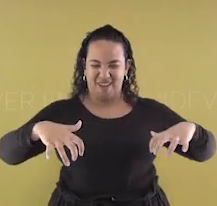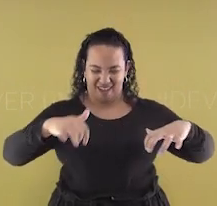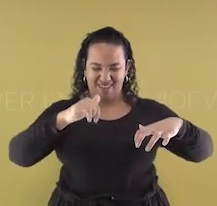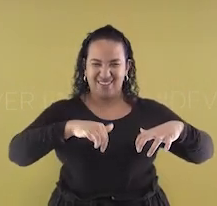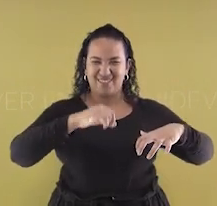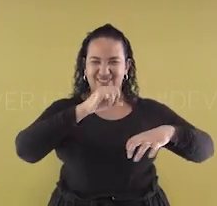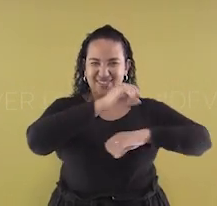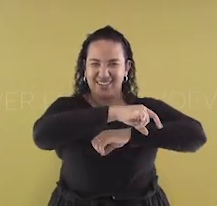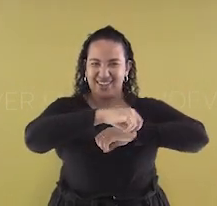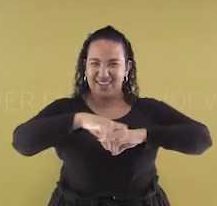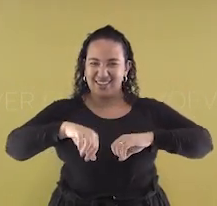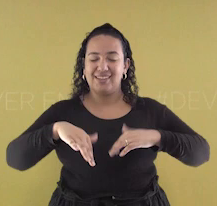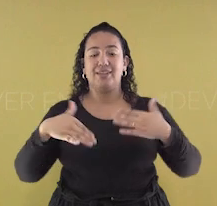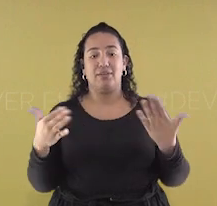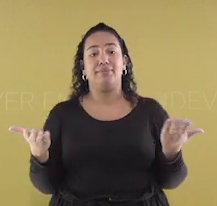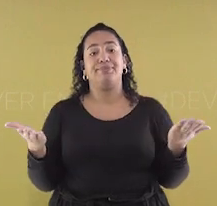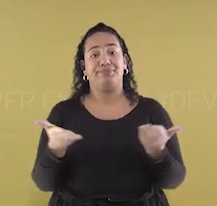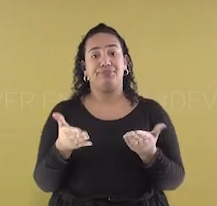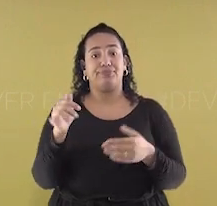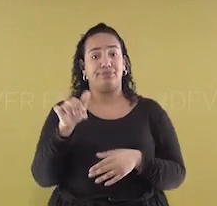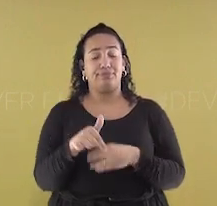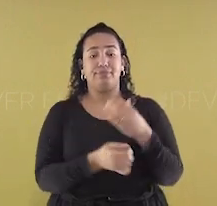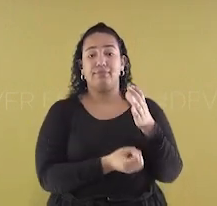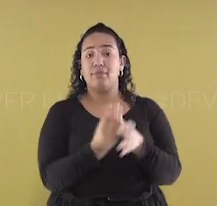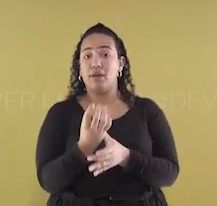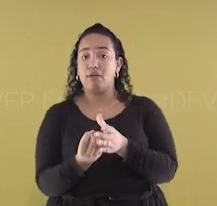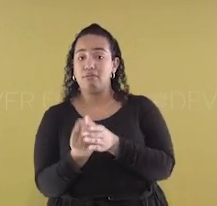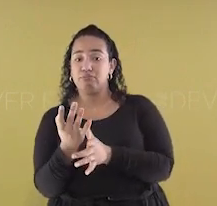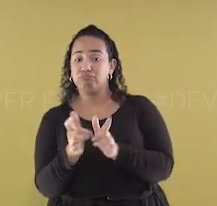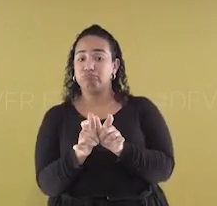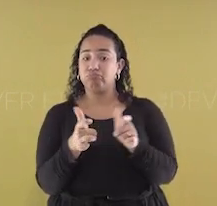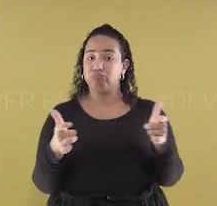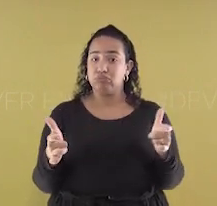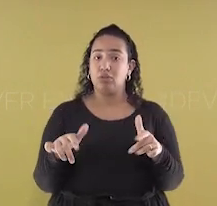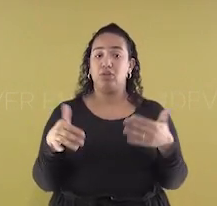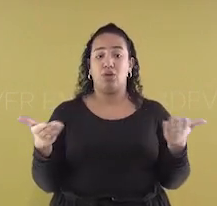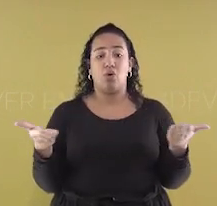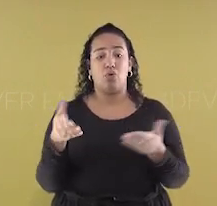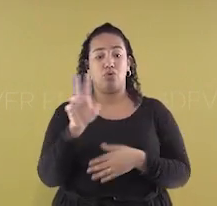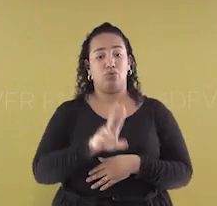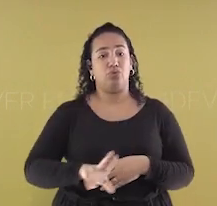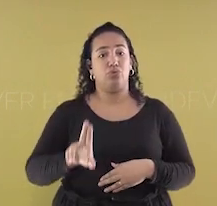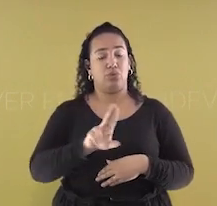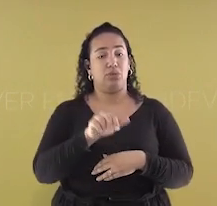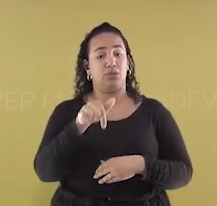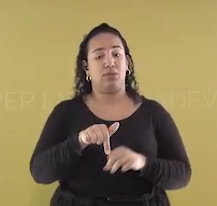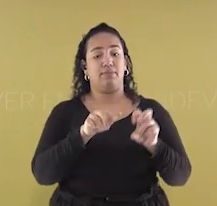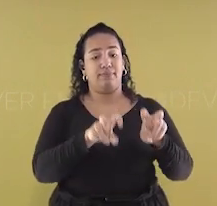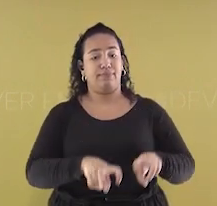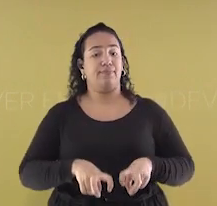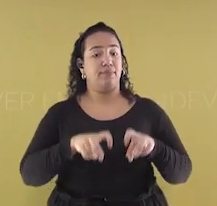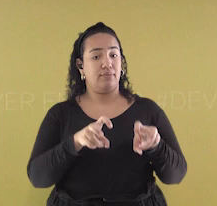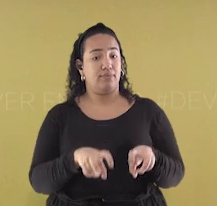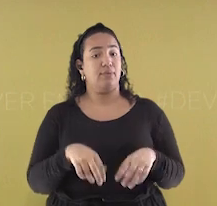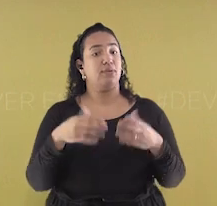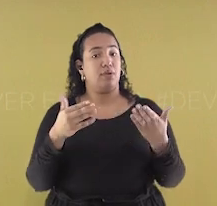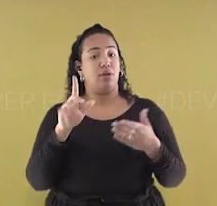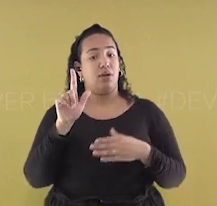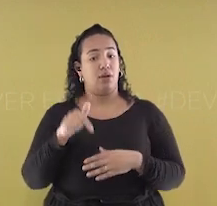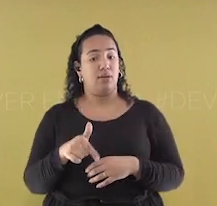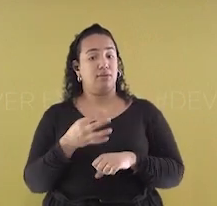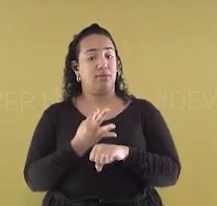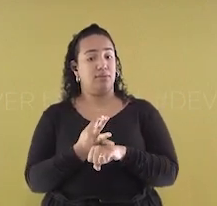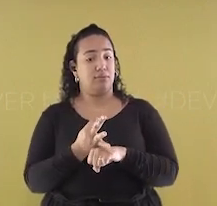semente. Hoje a maior parte da produção, a maior parte das coisas que são usadas na agricultura são ferramentas